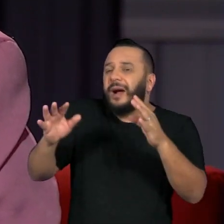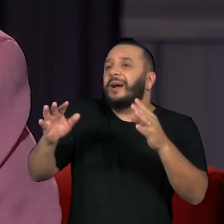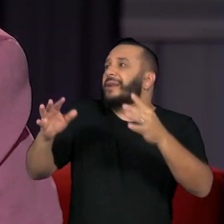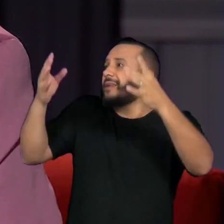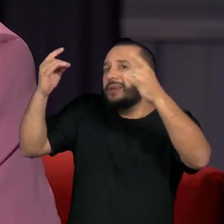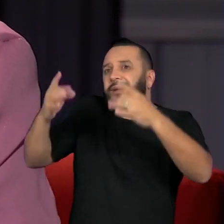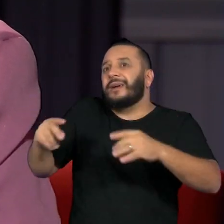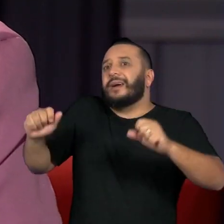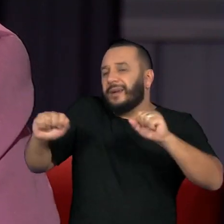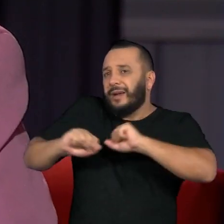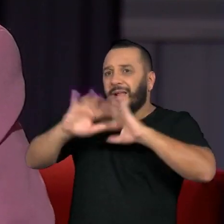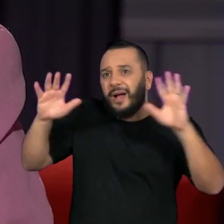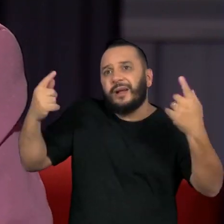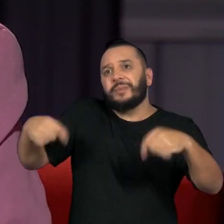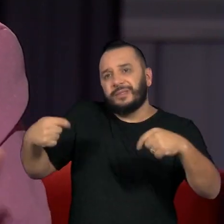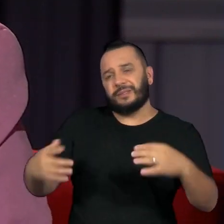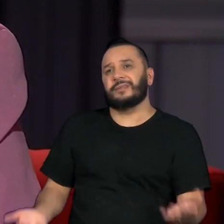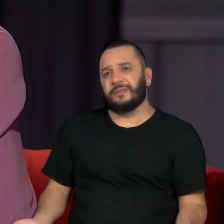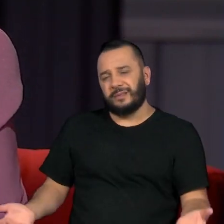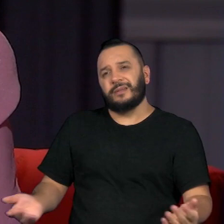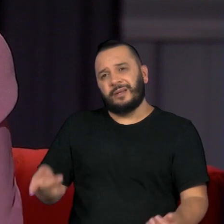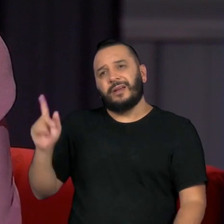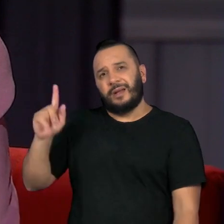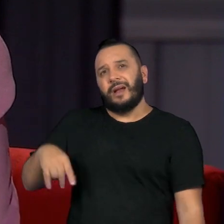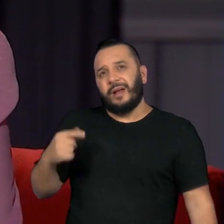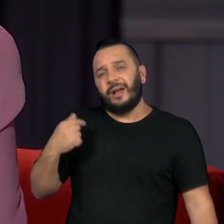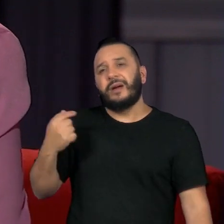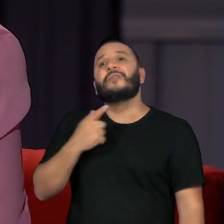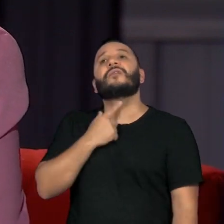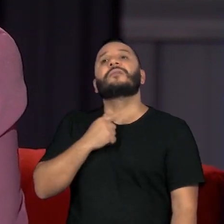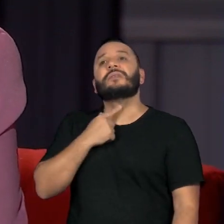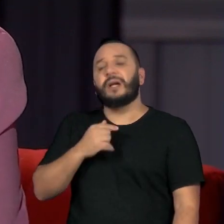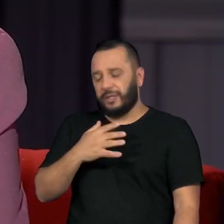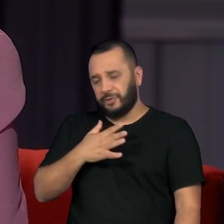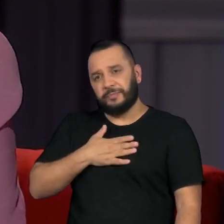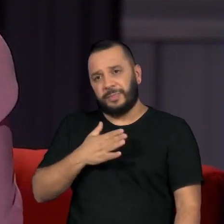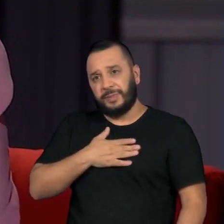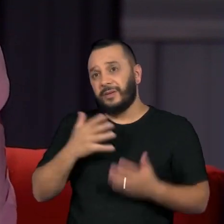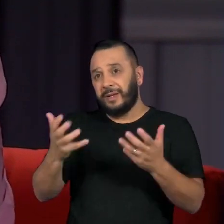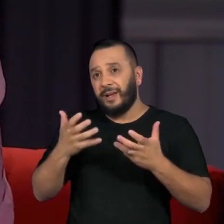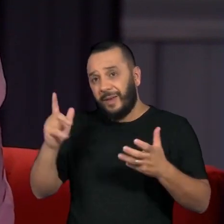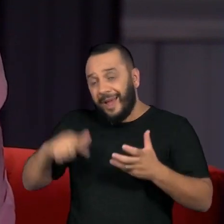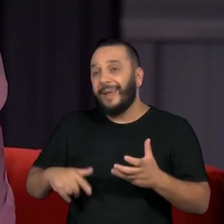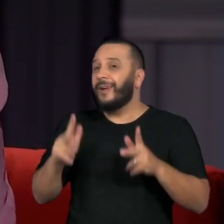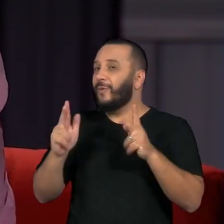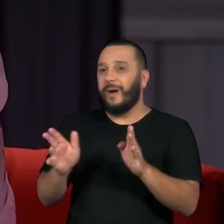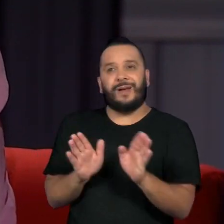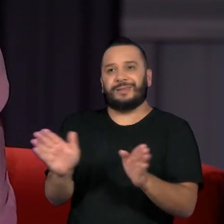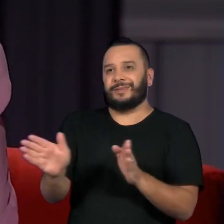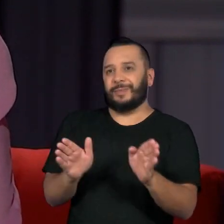querem dizer? Então eu vejo que é uma vontade nossa, é uma ferramenta de acessibilidade pro